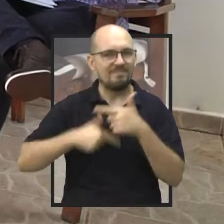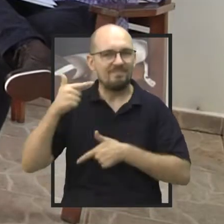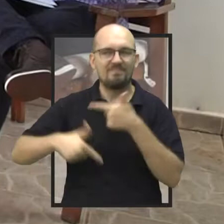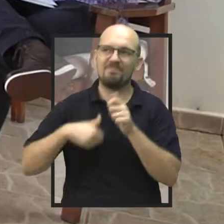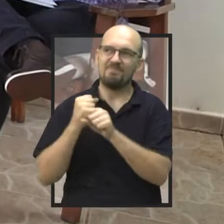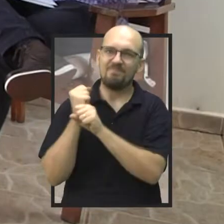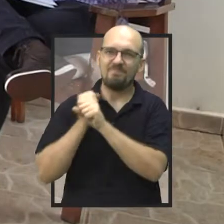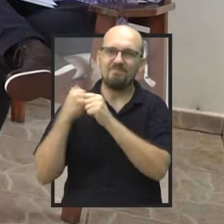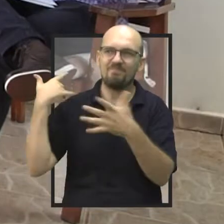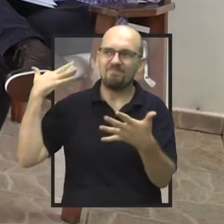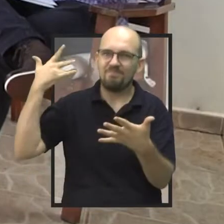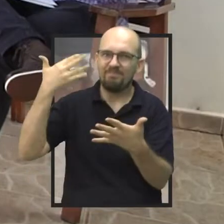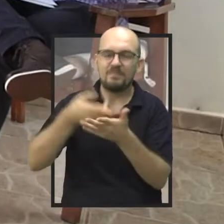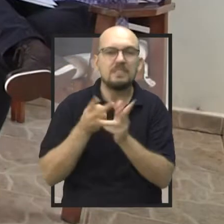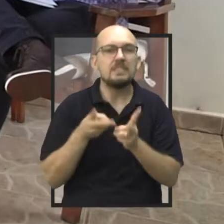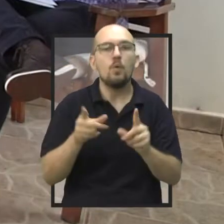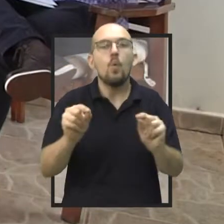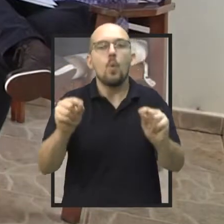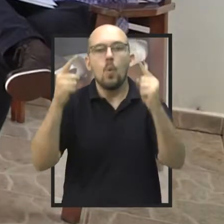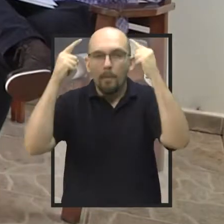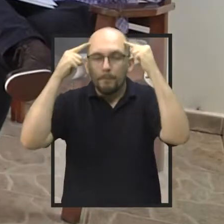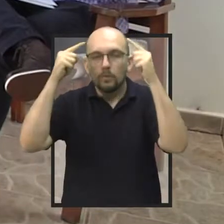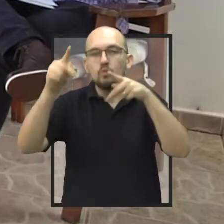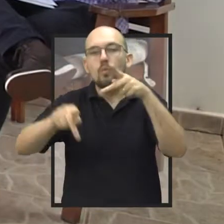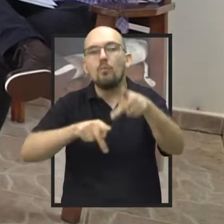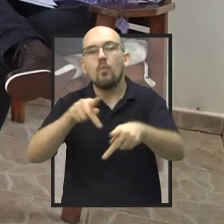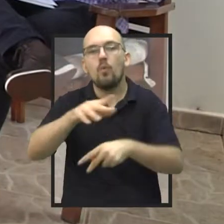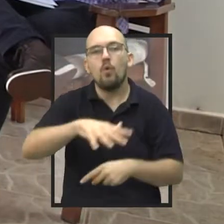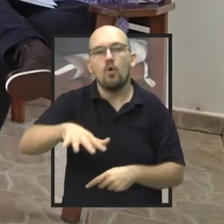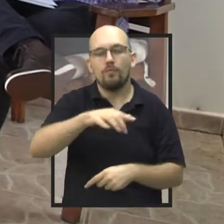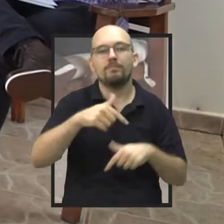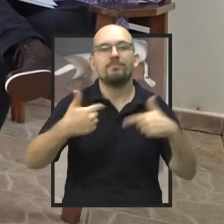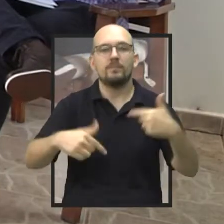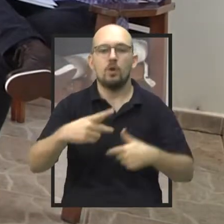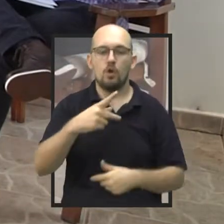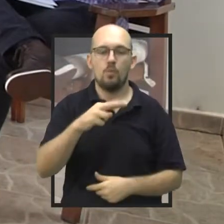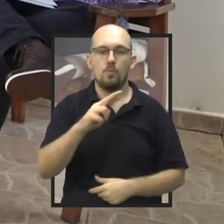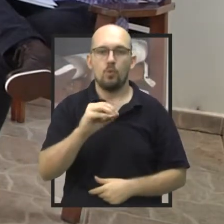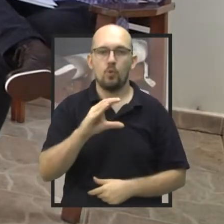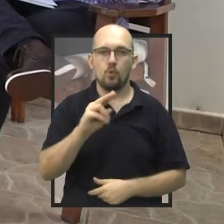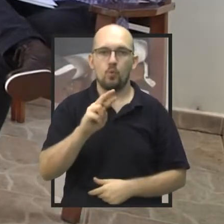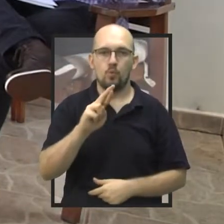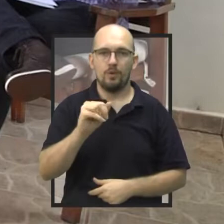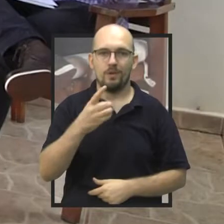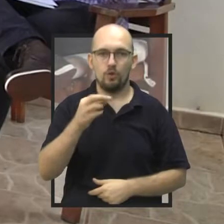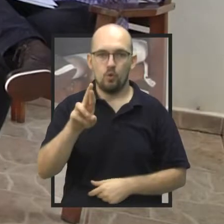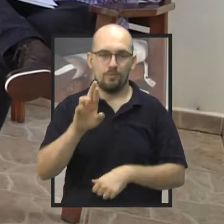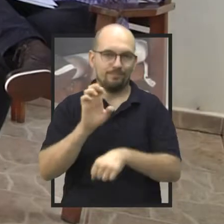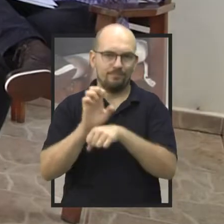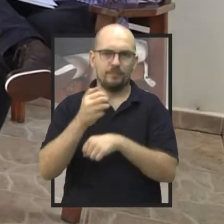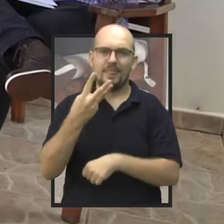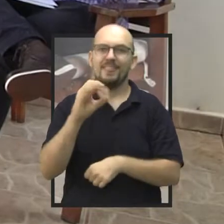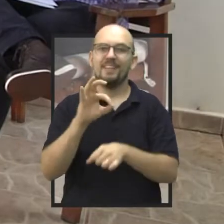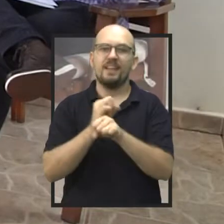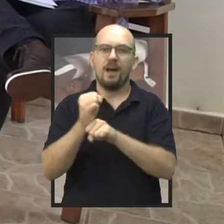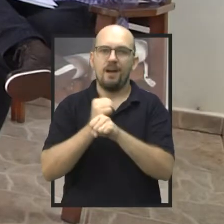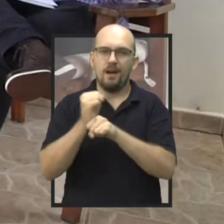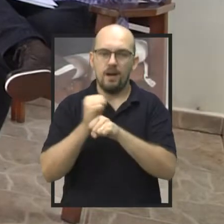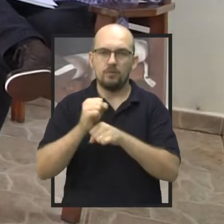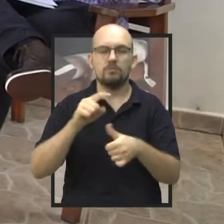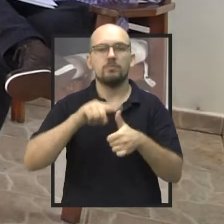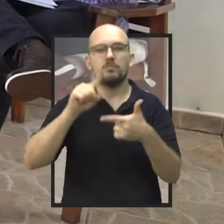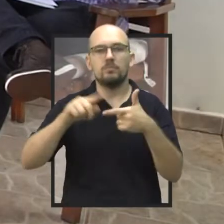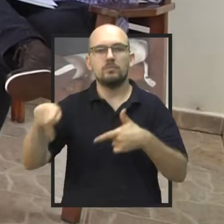trabalhou pensando sempre no público, foi procurador do Estado por mais de 30 anos, por cerca de 30 anos,